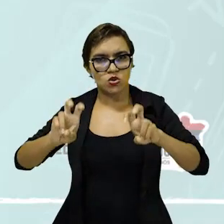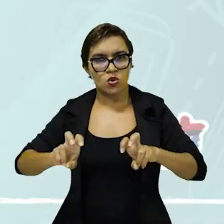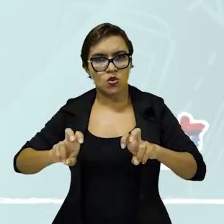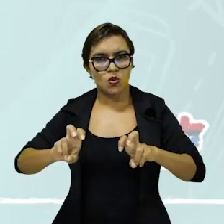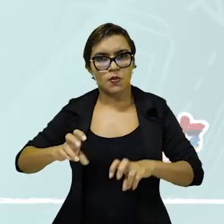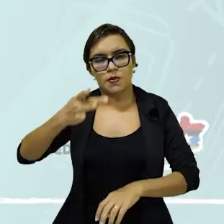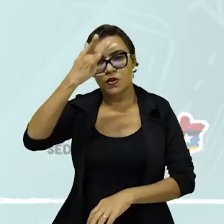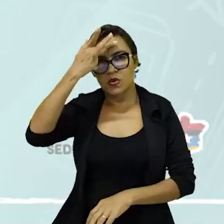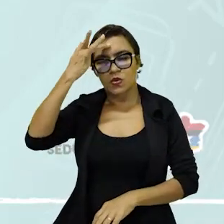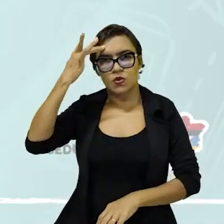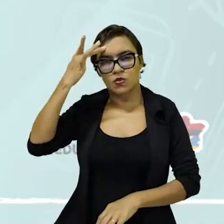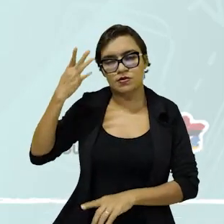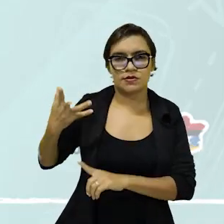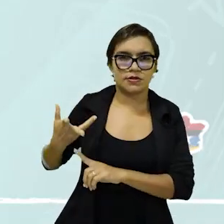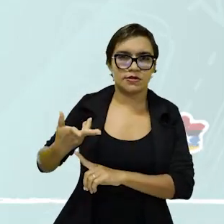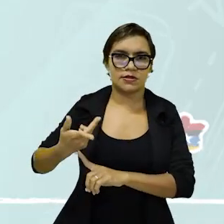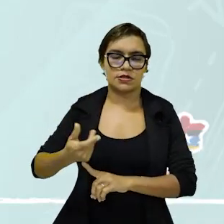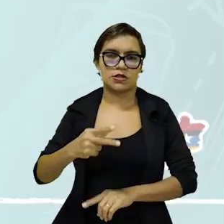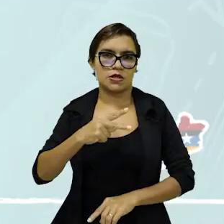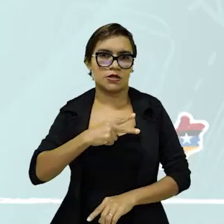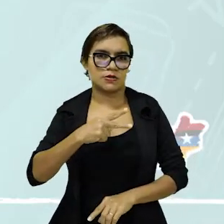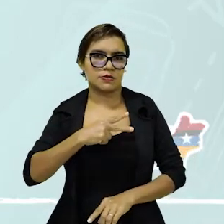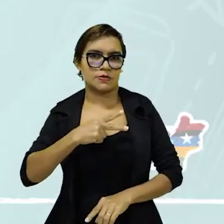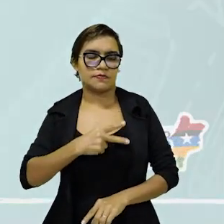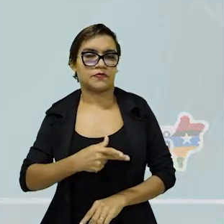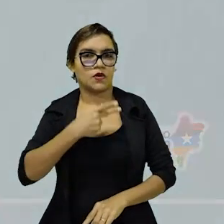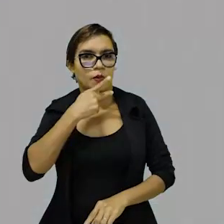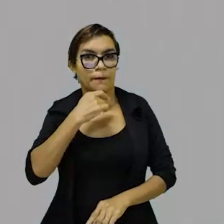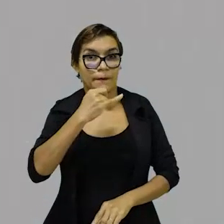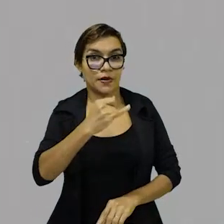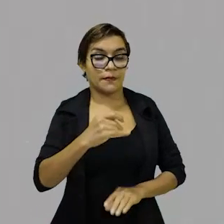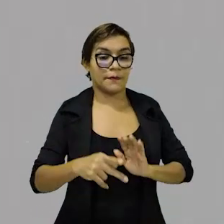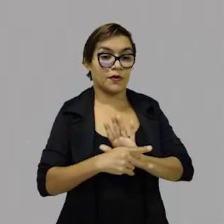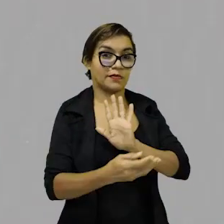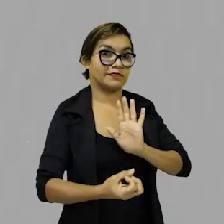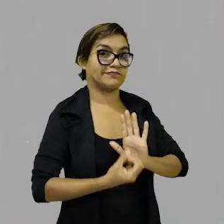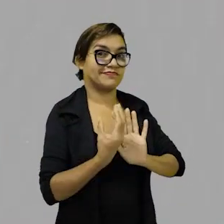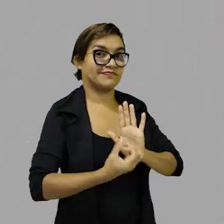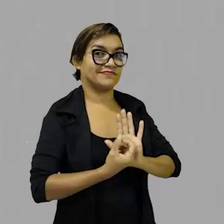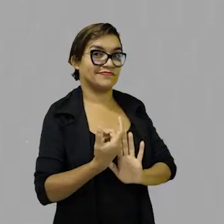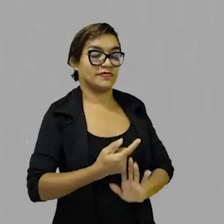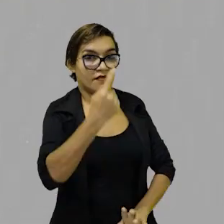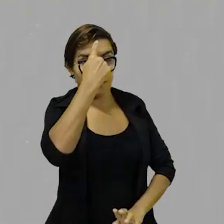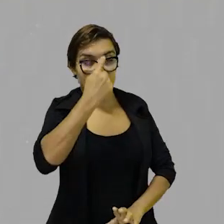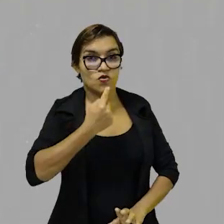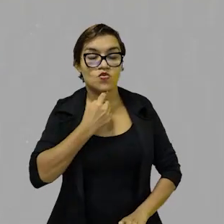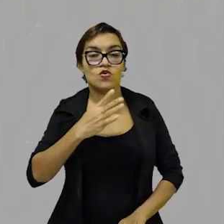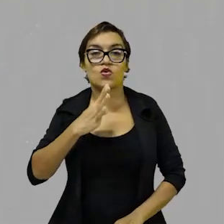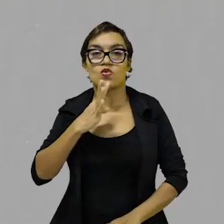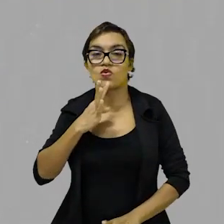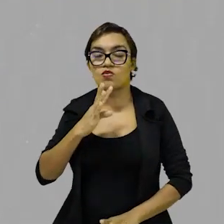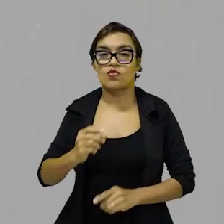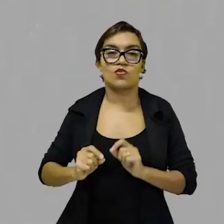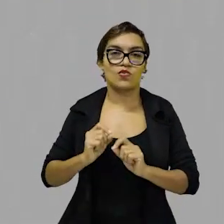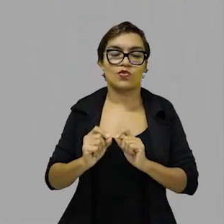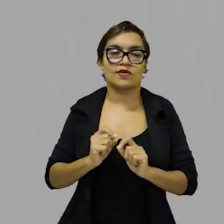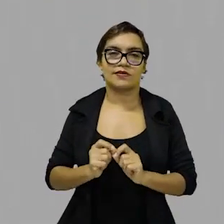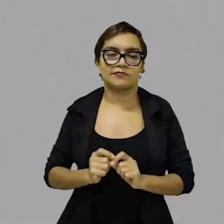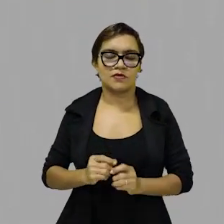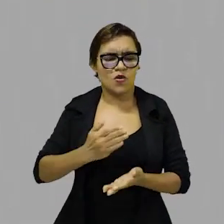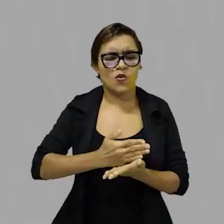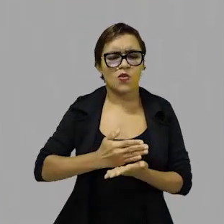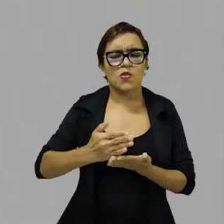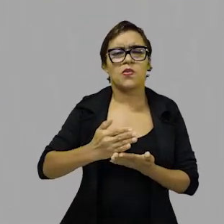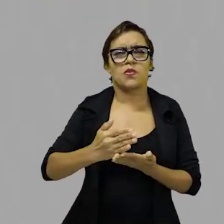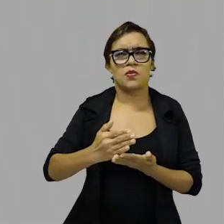artistas em particular. O pai do expressionismo, a figura que ficou mais conhecida como o gancho